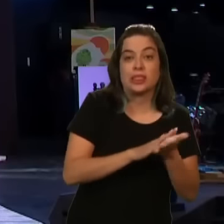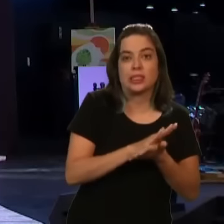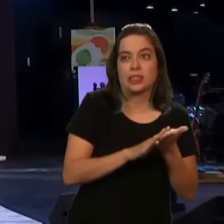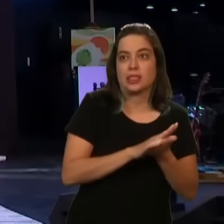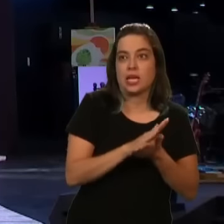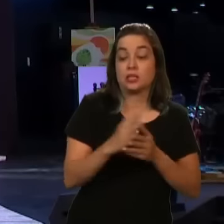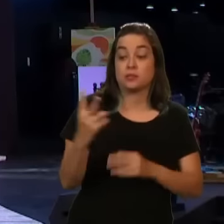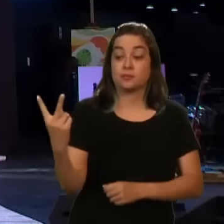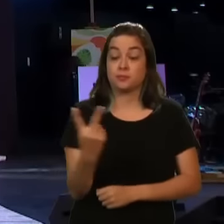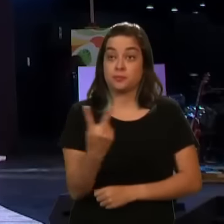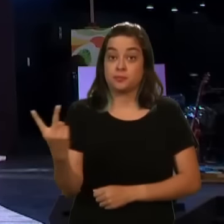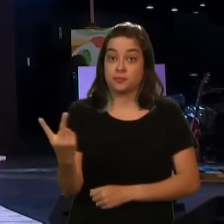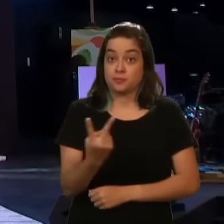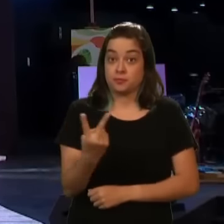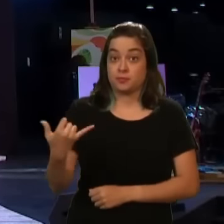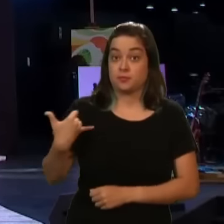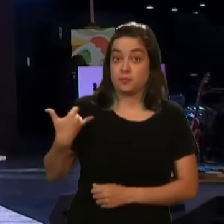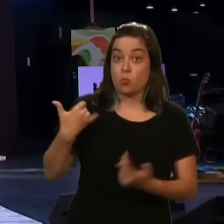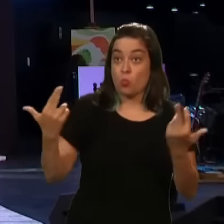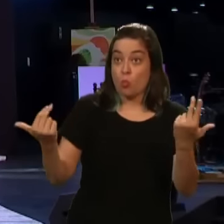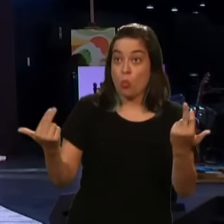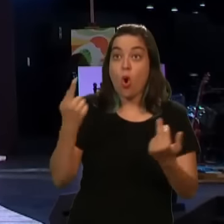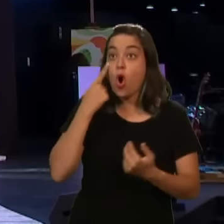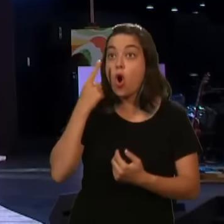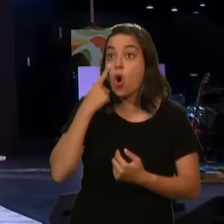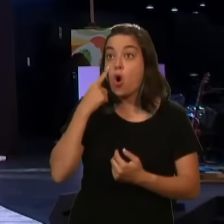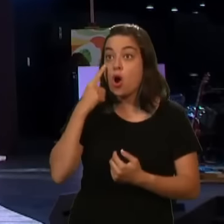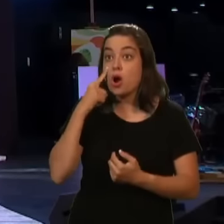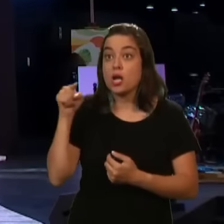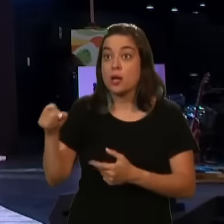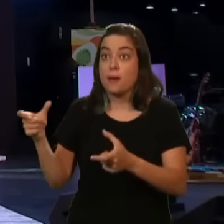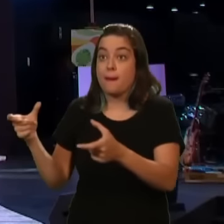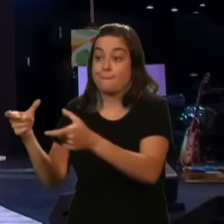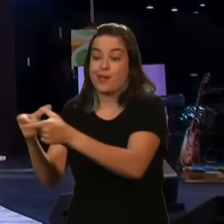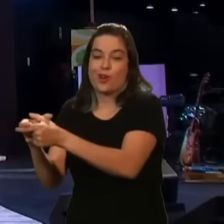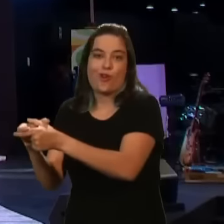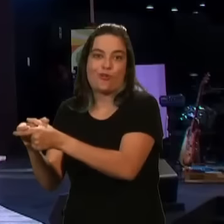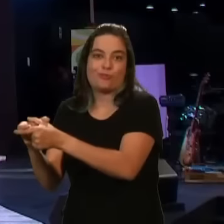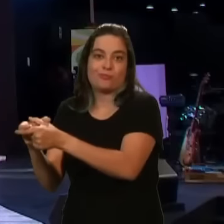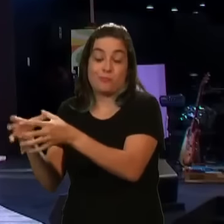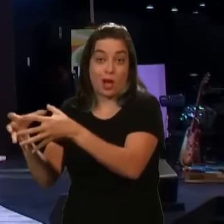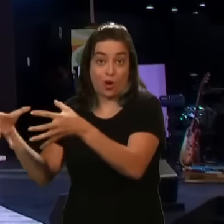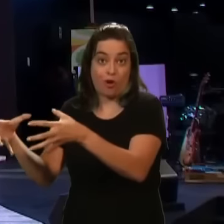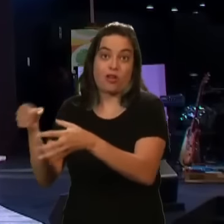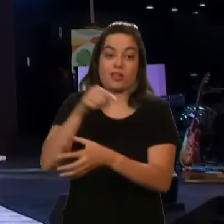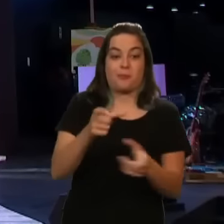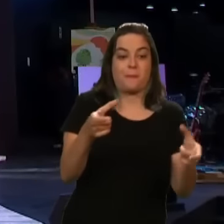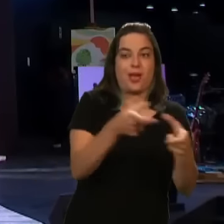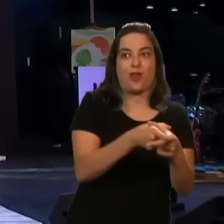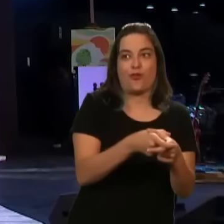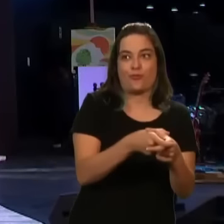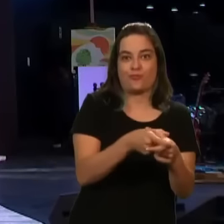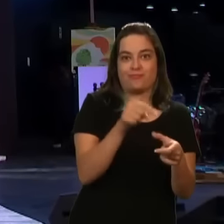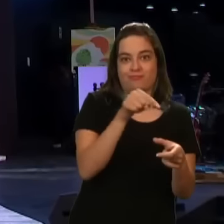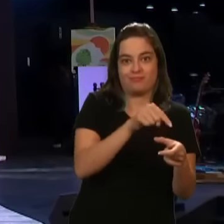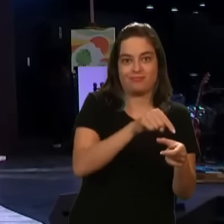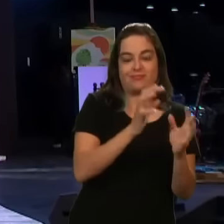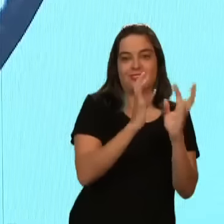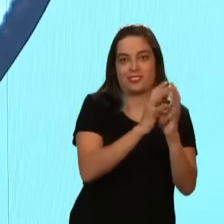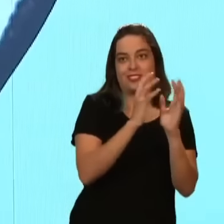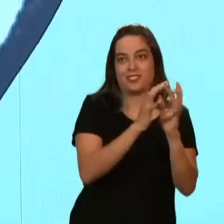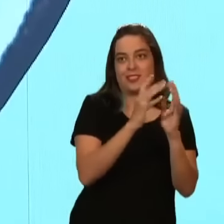de 2 crianças na mesma idade, olha como que esse cérebro é menor. Olha o tamanho desse cérebro e até